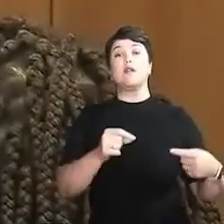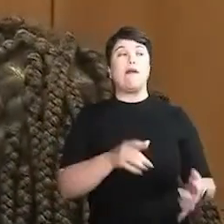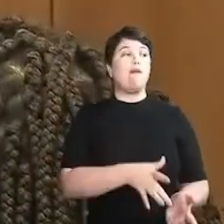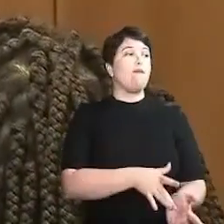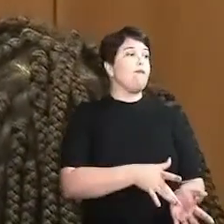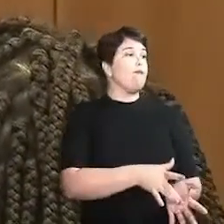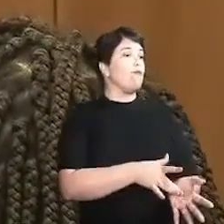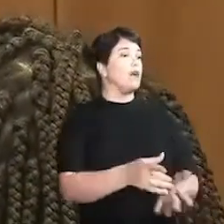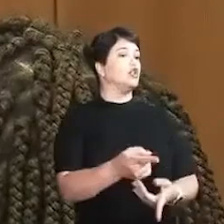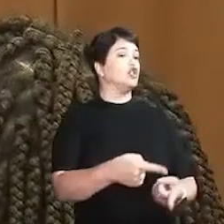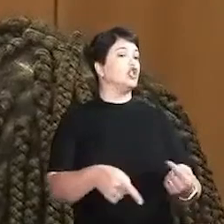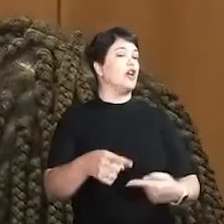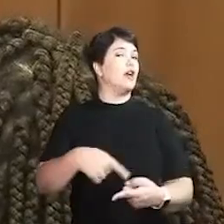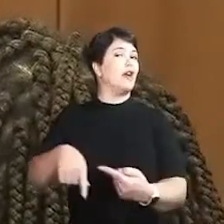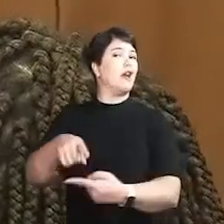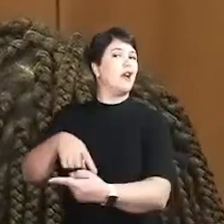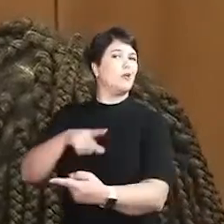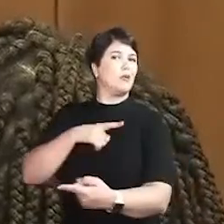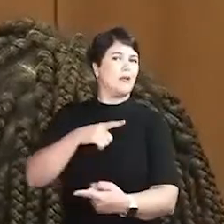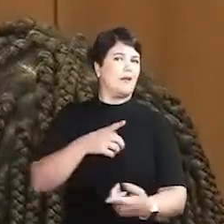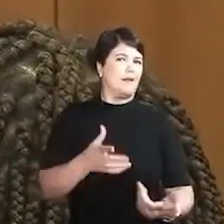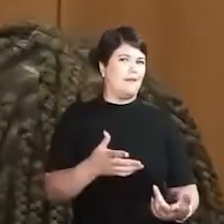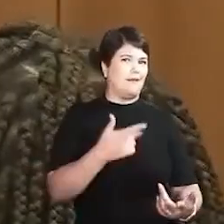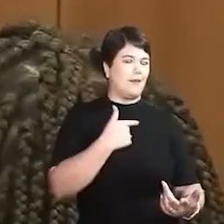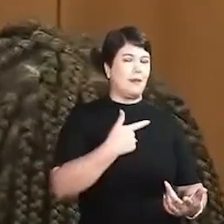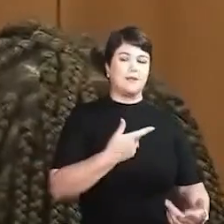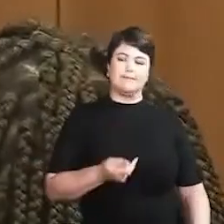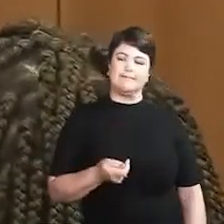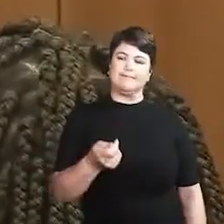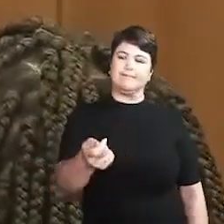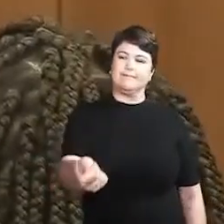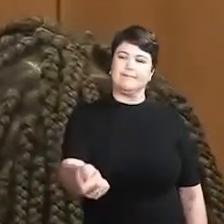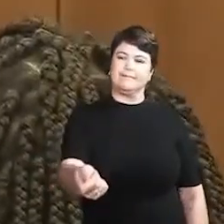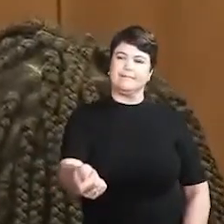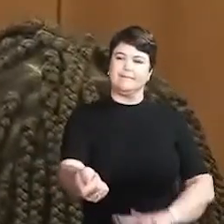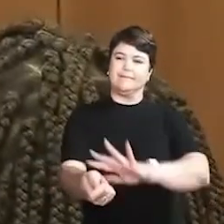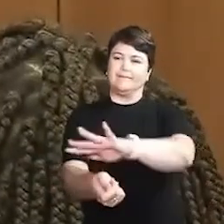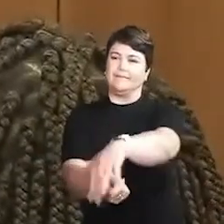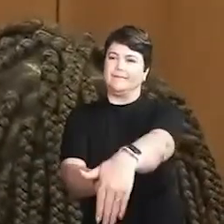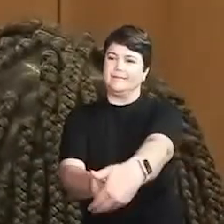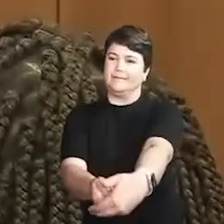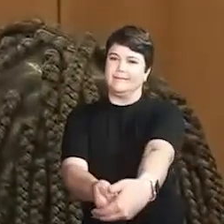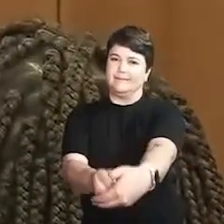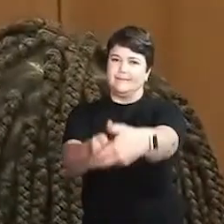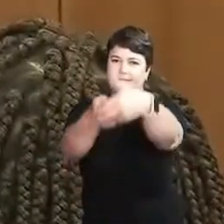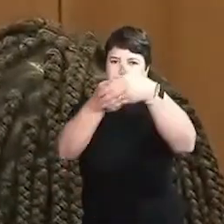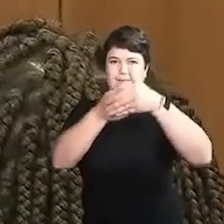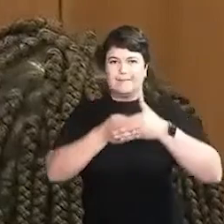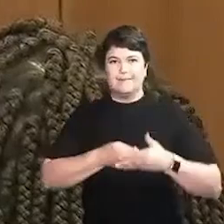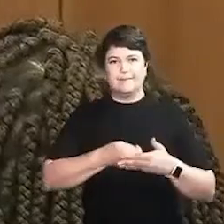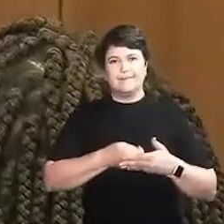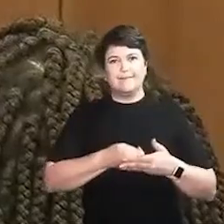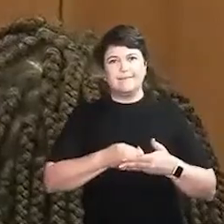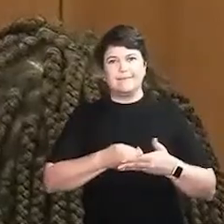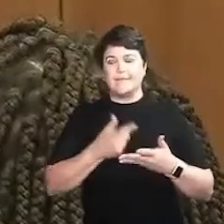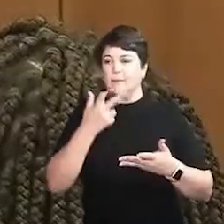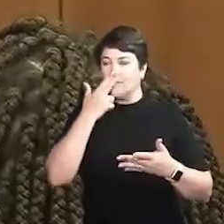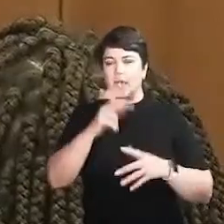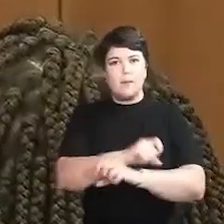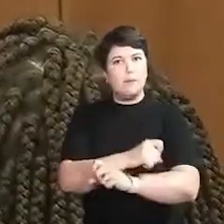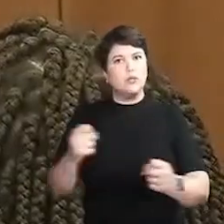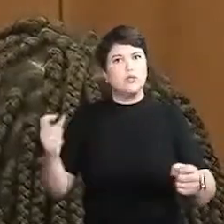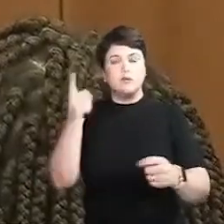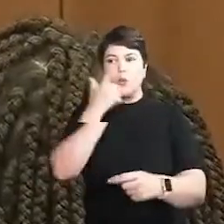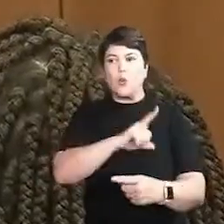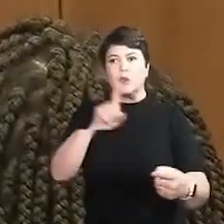que estava dando dinheiro se dava com uma mão e se criava tantas amarras que era quase impossível